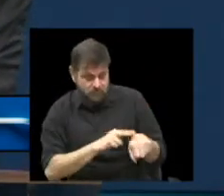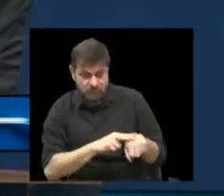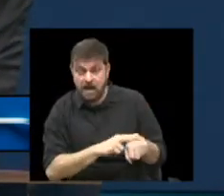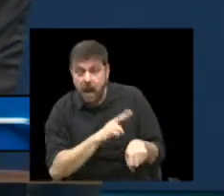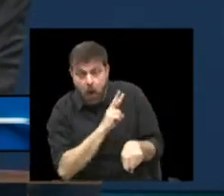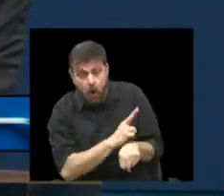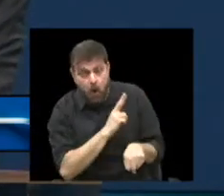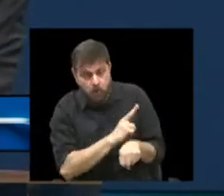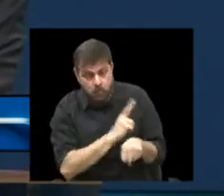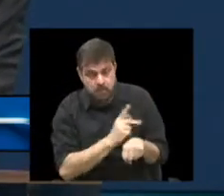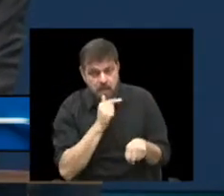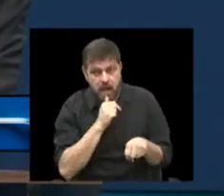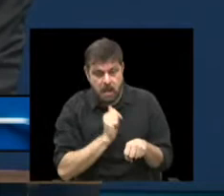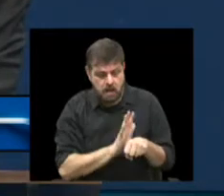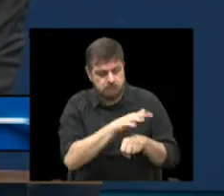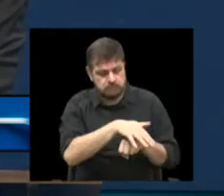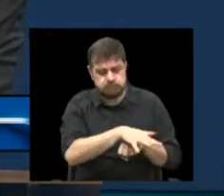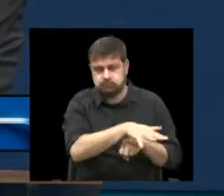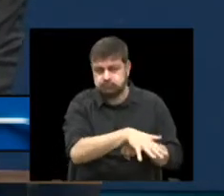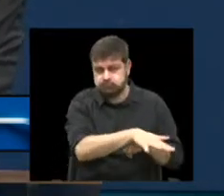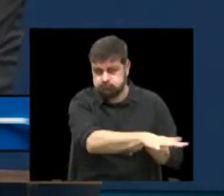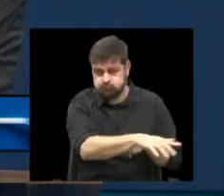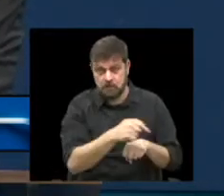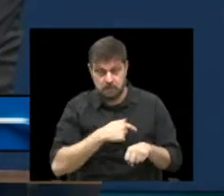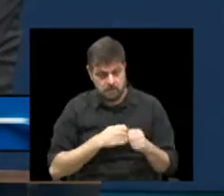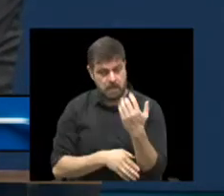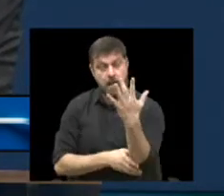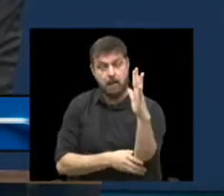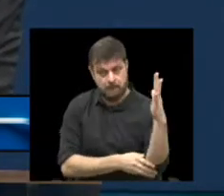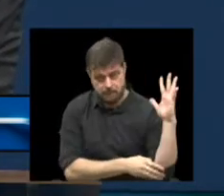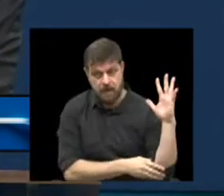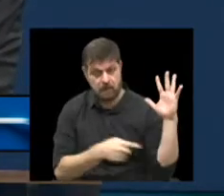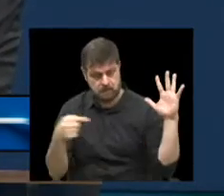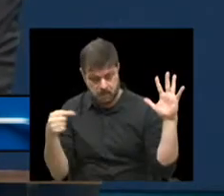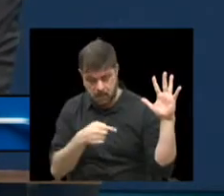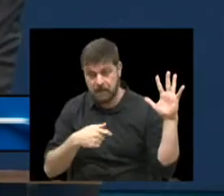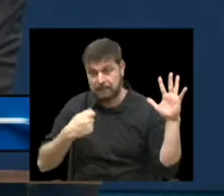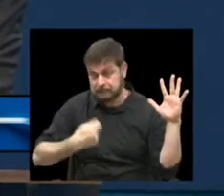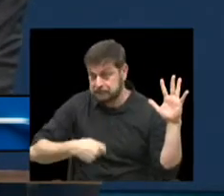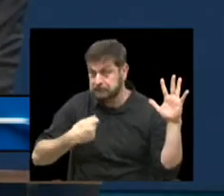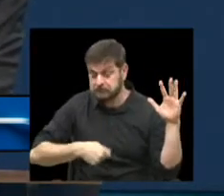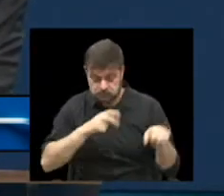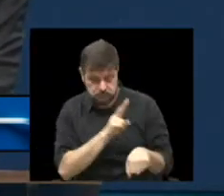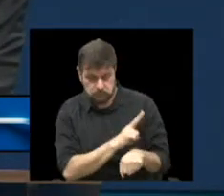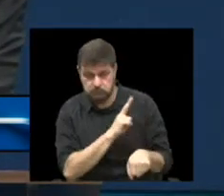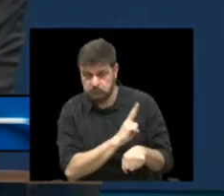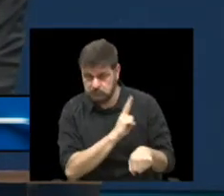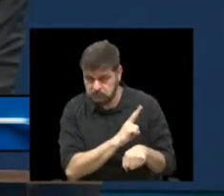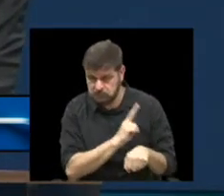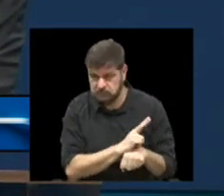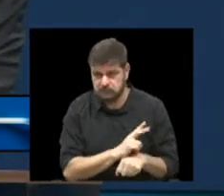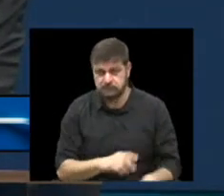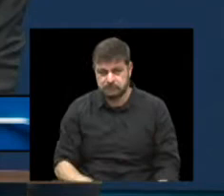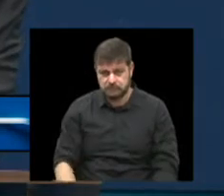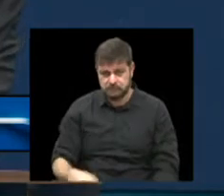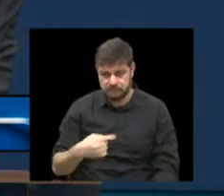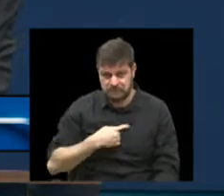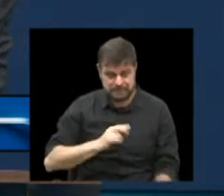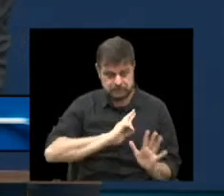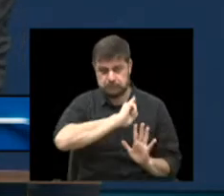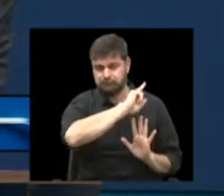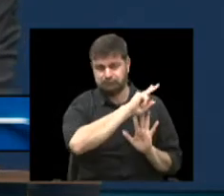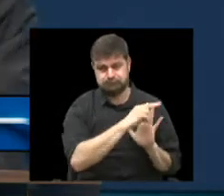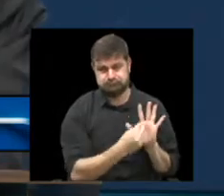com importantes pedaços de mata que carregam parte preciosa do nosso patrimônio de